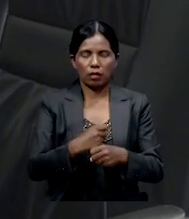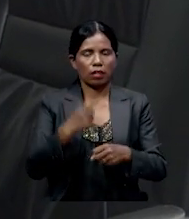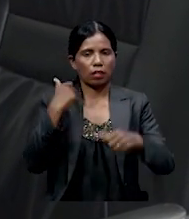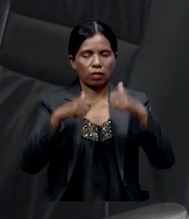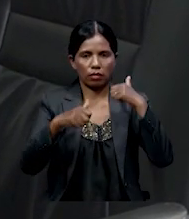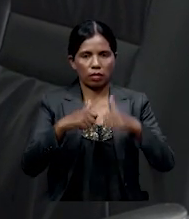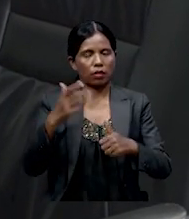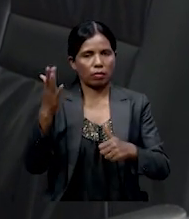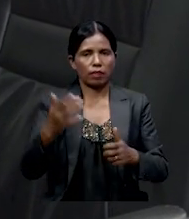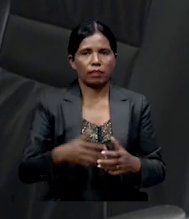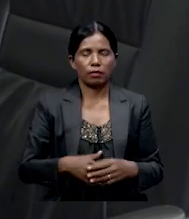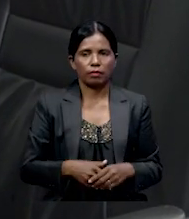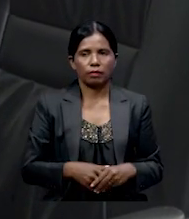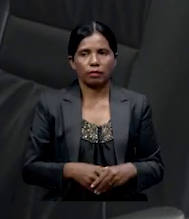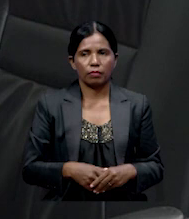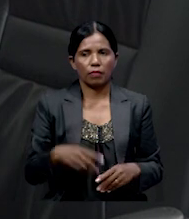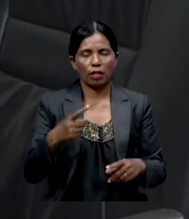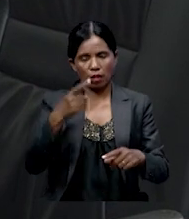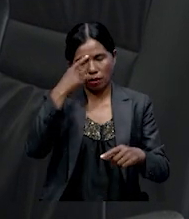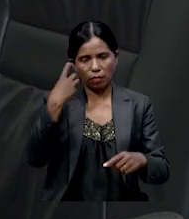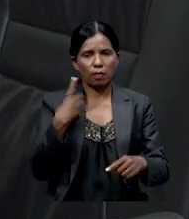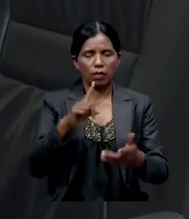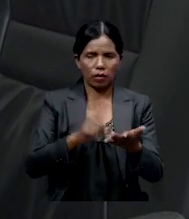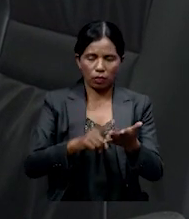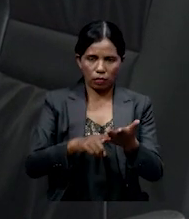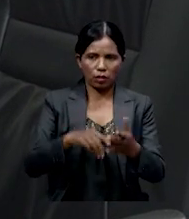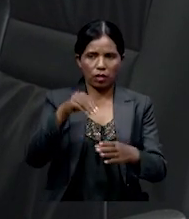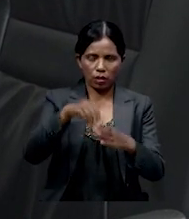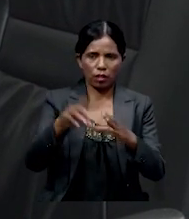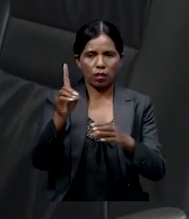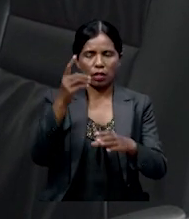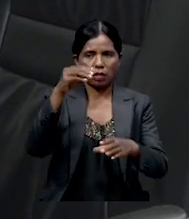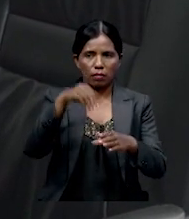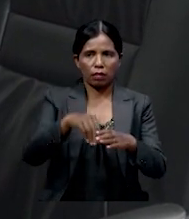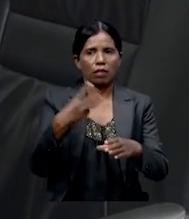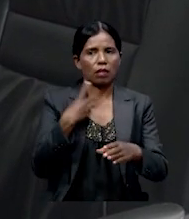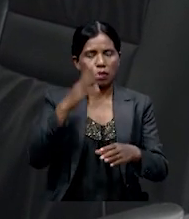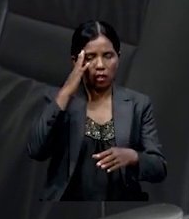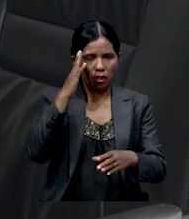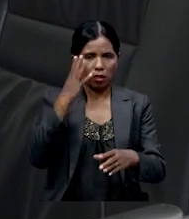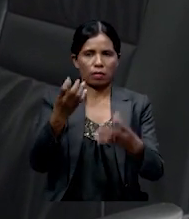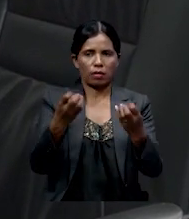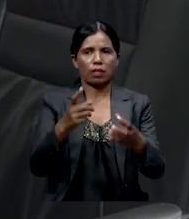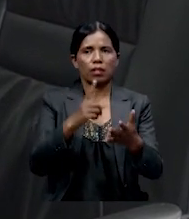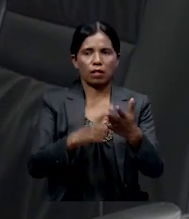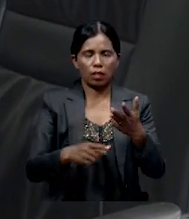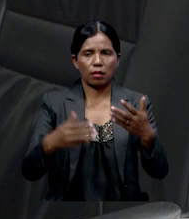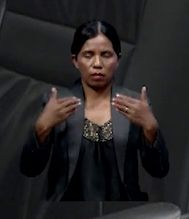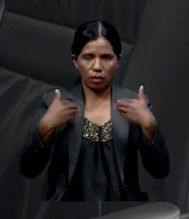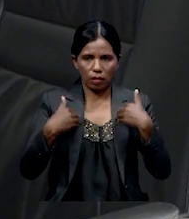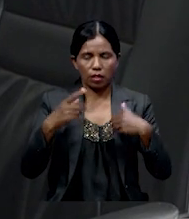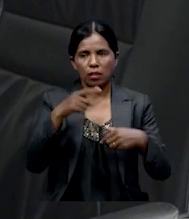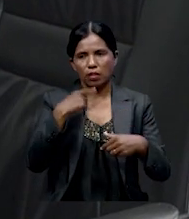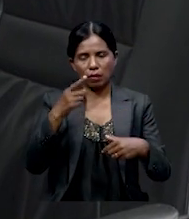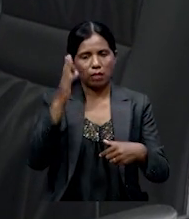hela. Tama me discute claro, tomeu dia, o render tomeu dia. Já me atendo muito bem. Saída me acontece, sema